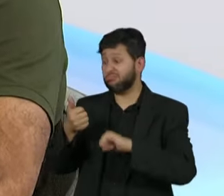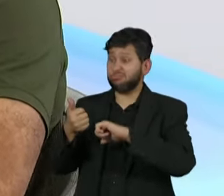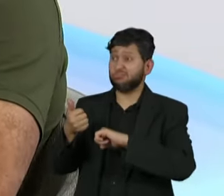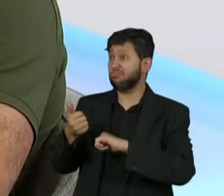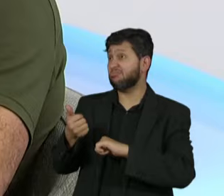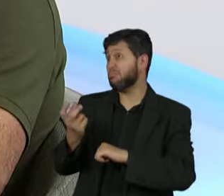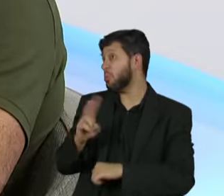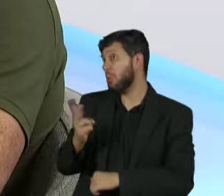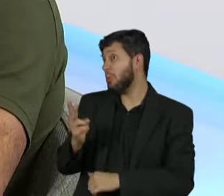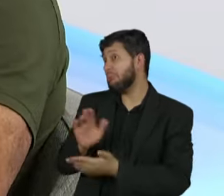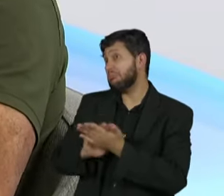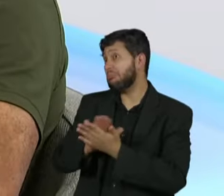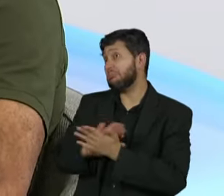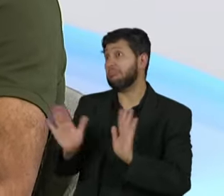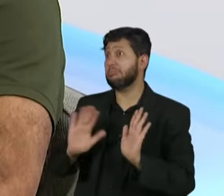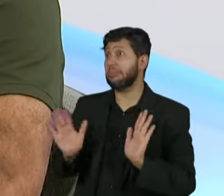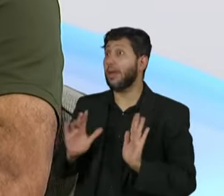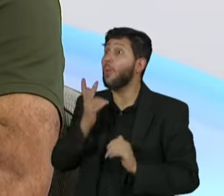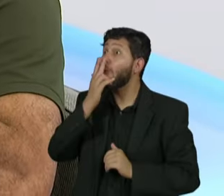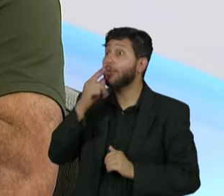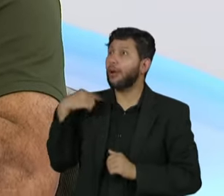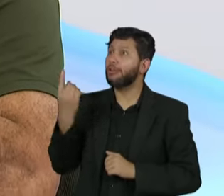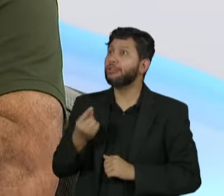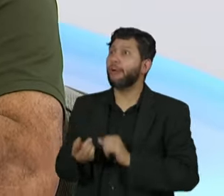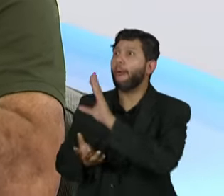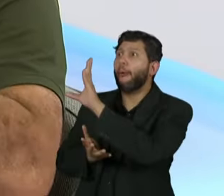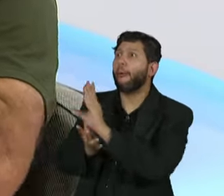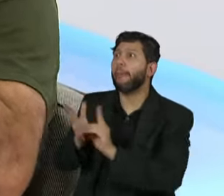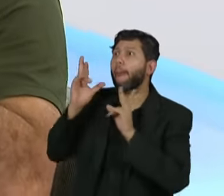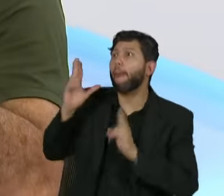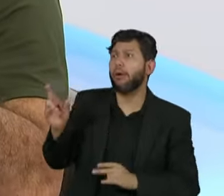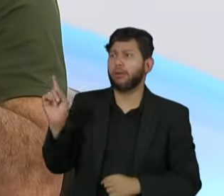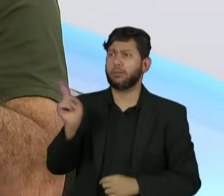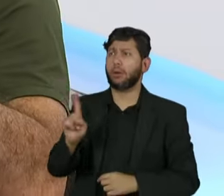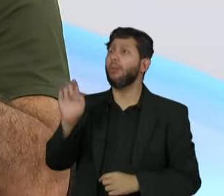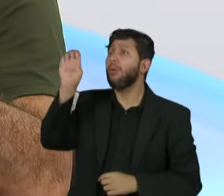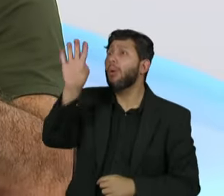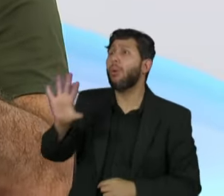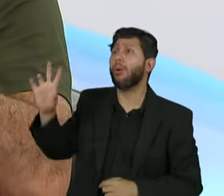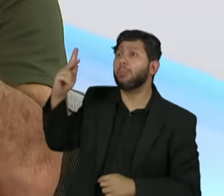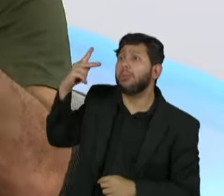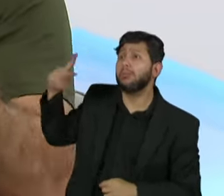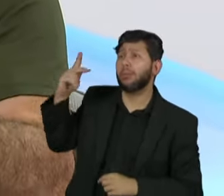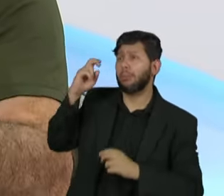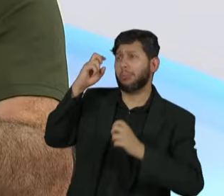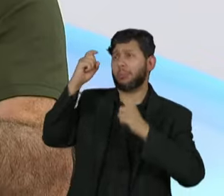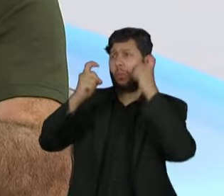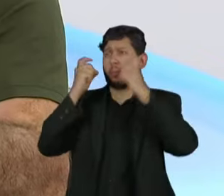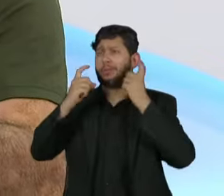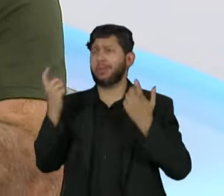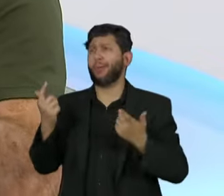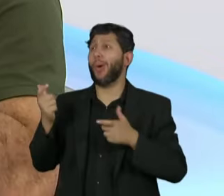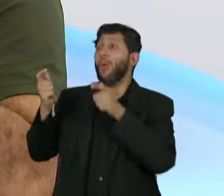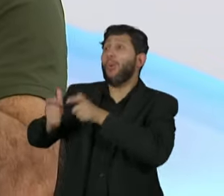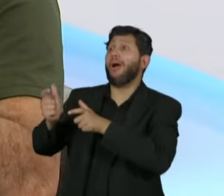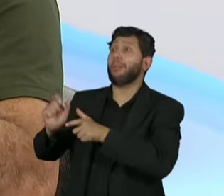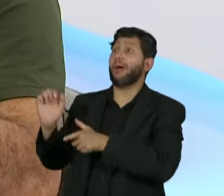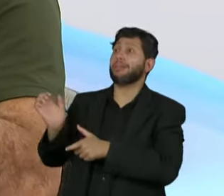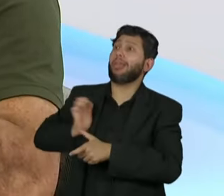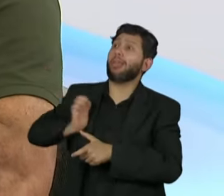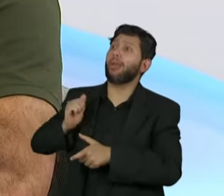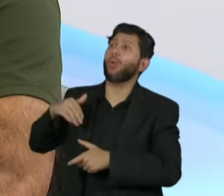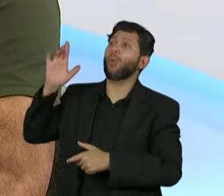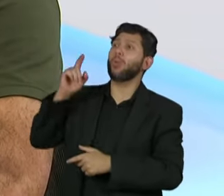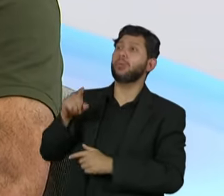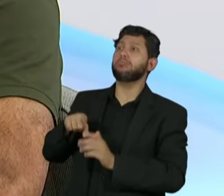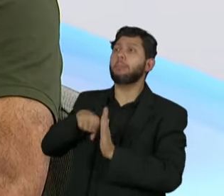é um modelo que a gente não devia copiar esses a Europa tem um conjunto de preocupações é um lugar muito mais rico do que a gente tem ciência